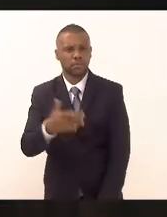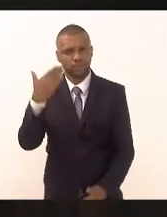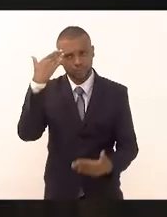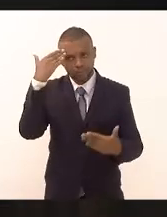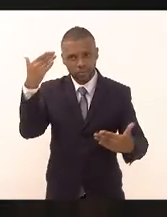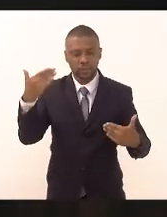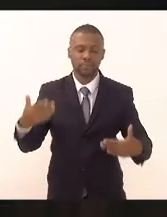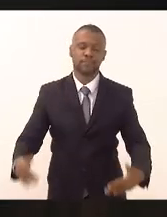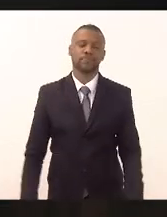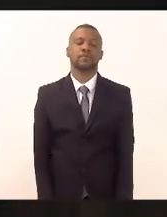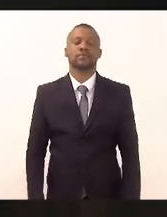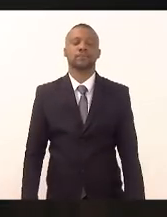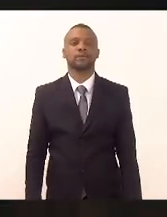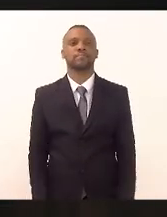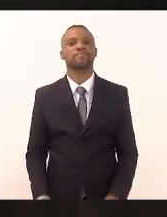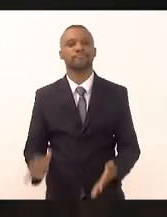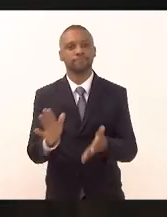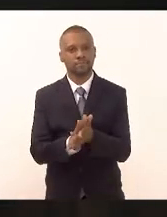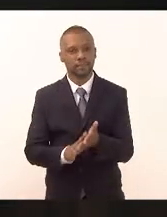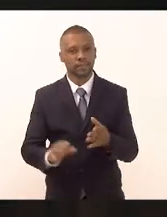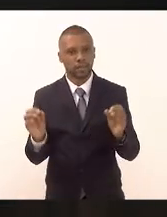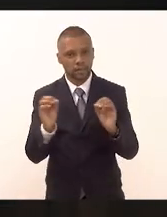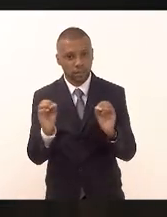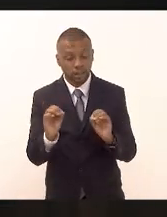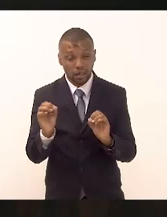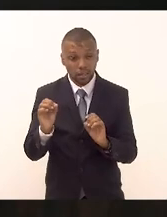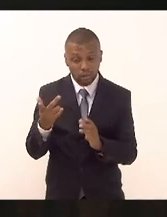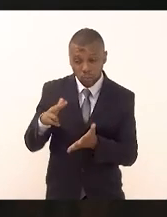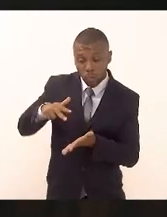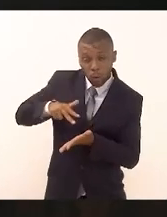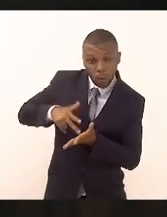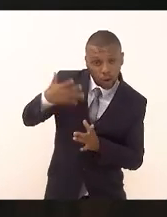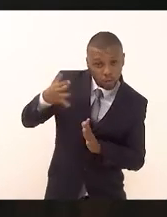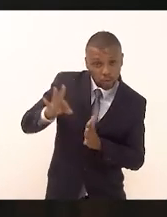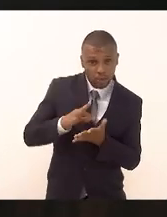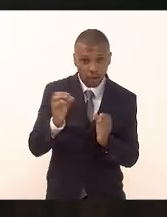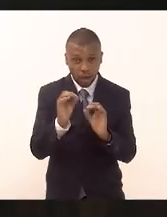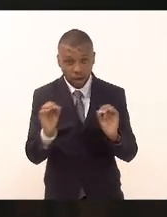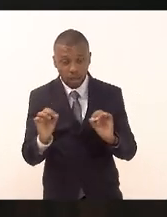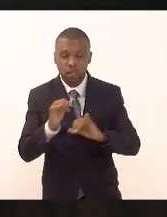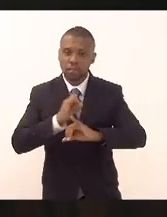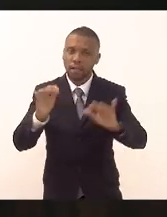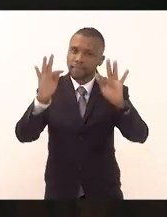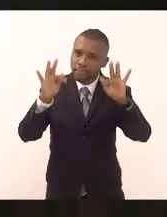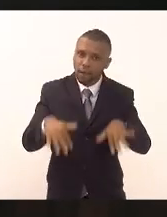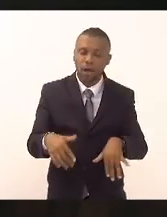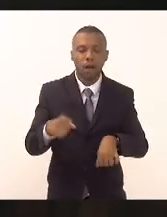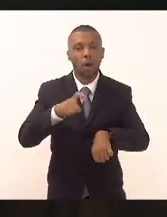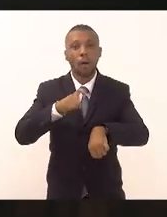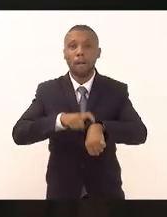mais havendo a tratar, nenhum orador inscrito, declaro encerrado o expediente